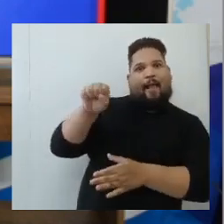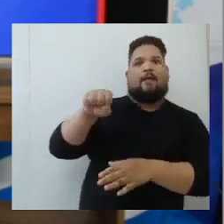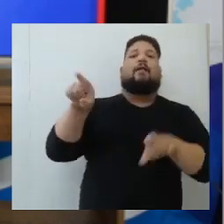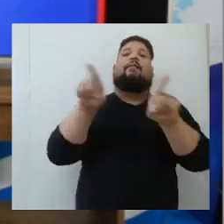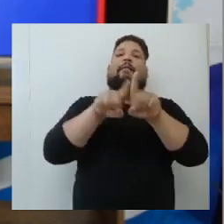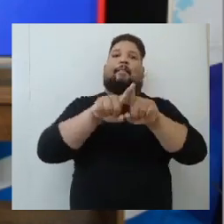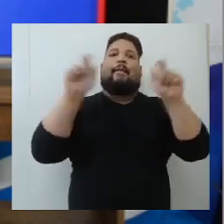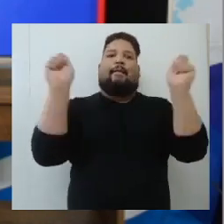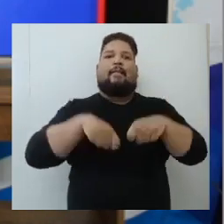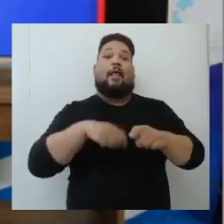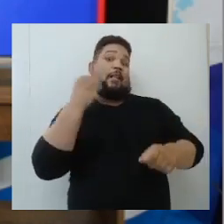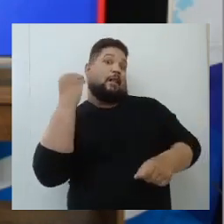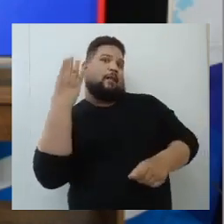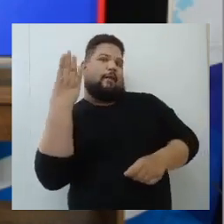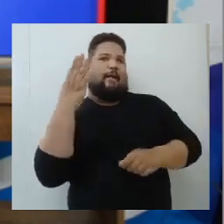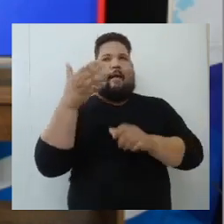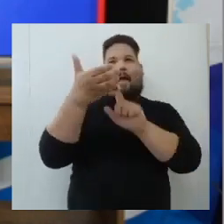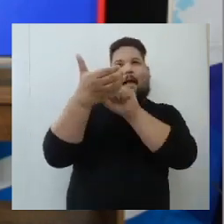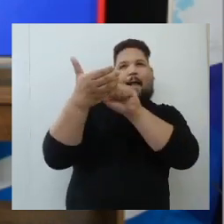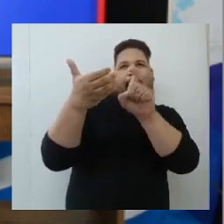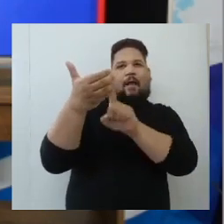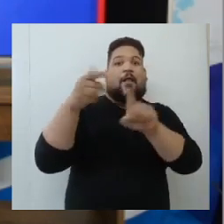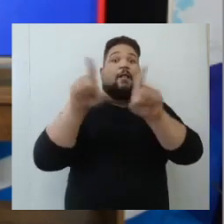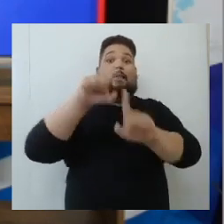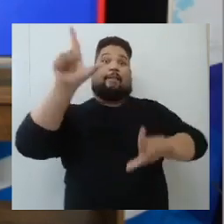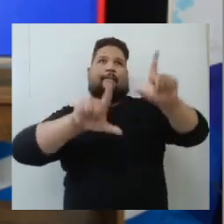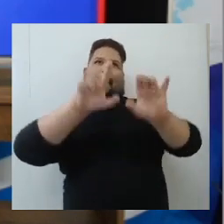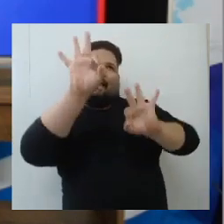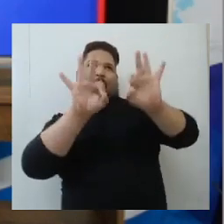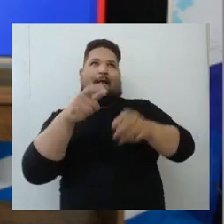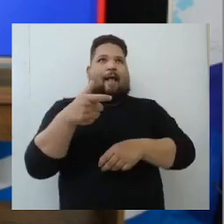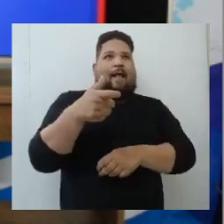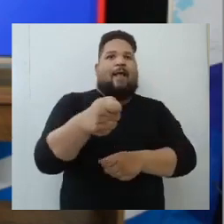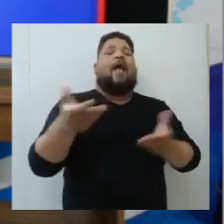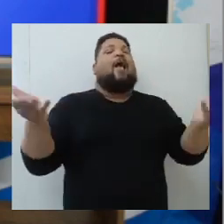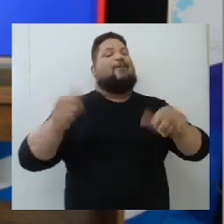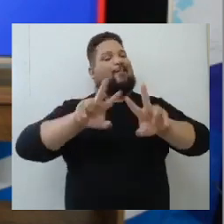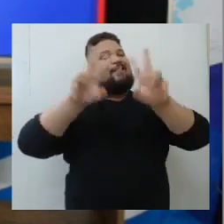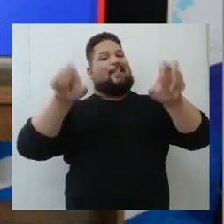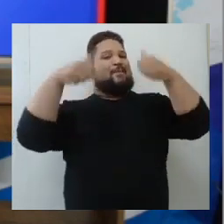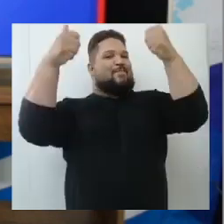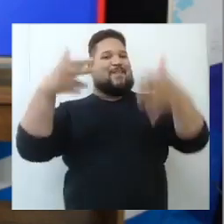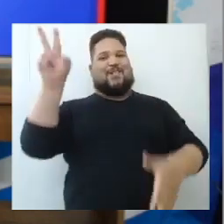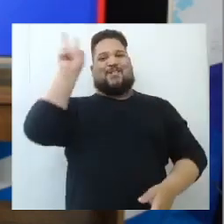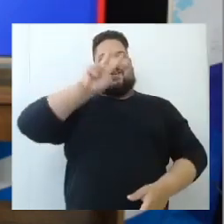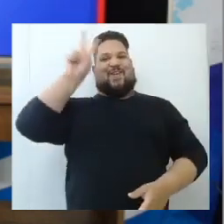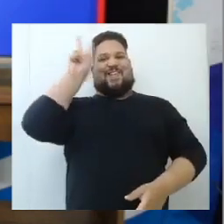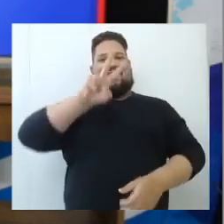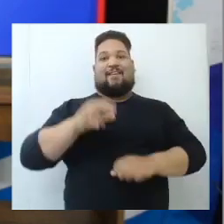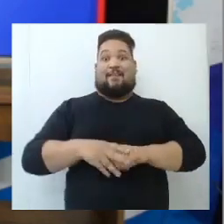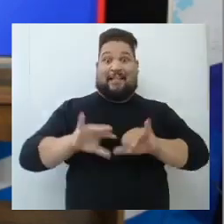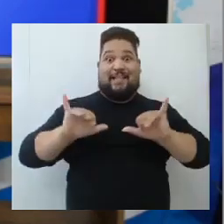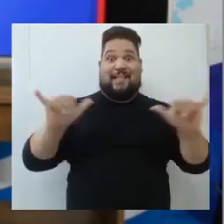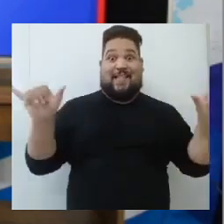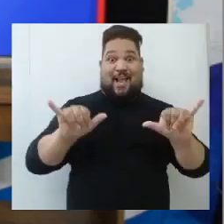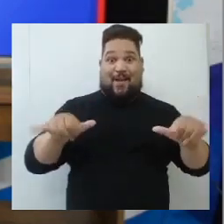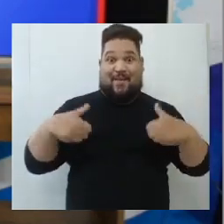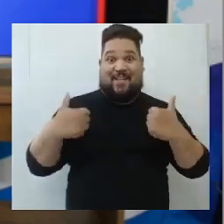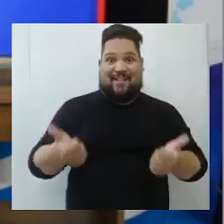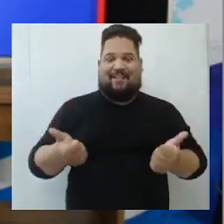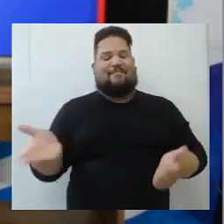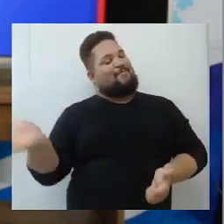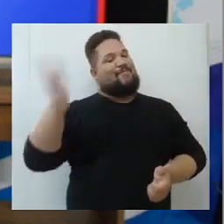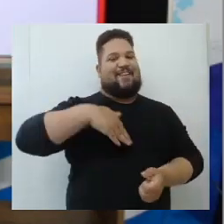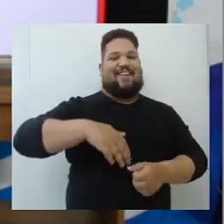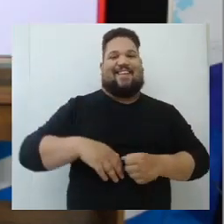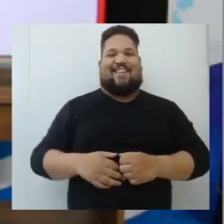então, ajusta teu celular, ajusta tua TV. É hora de falarmos de história. Tranquilo?